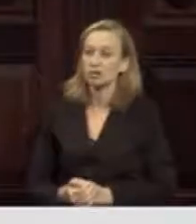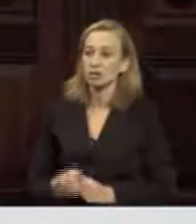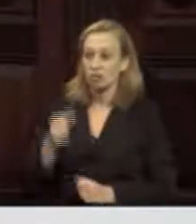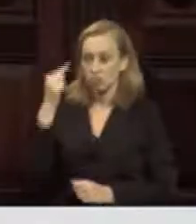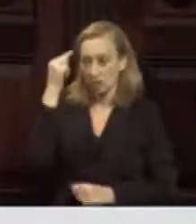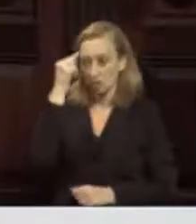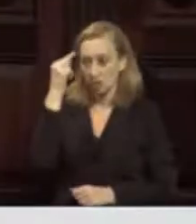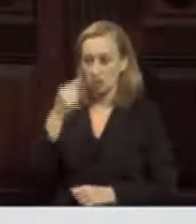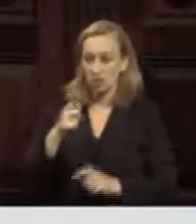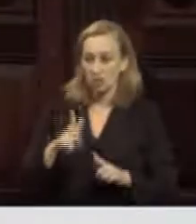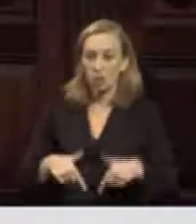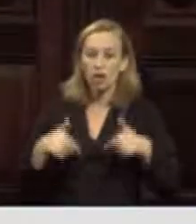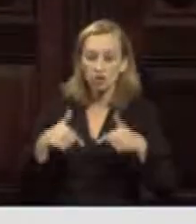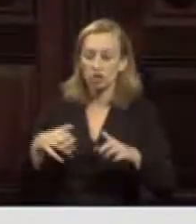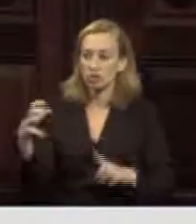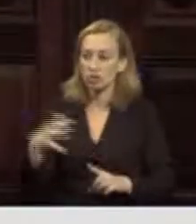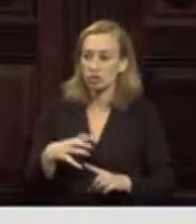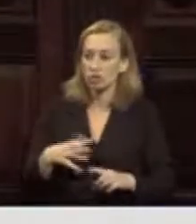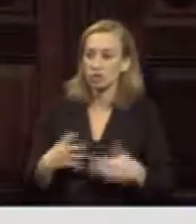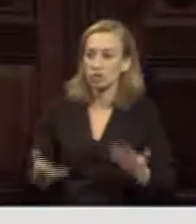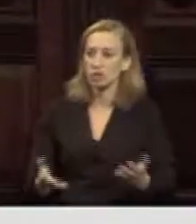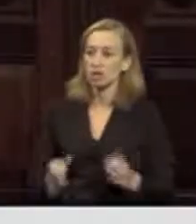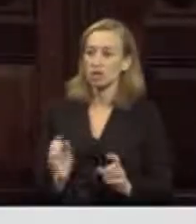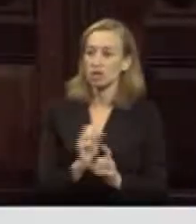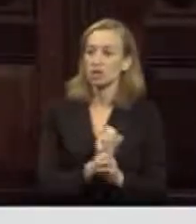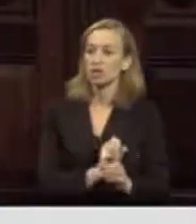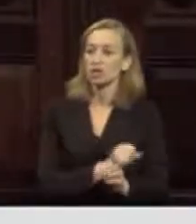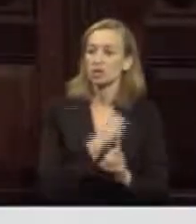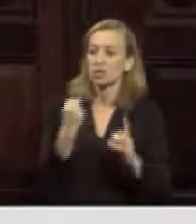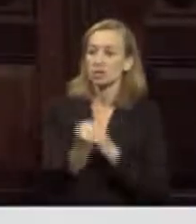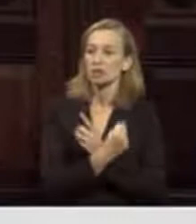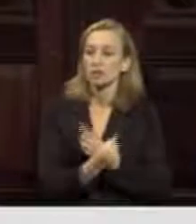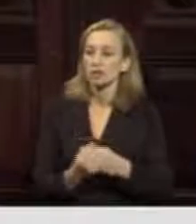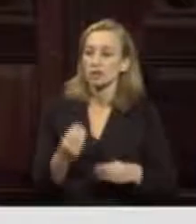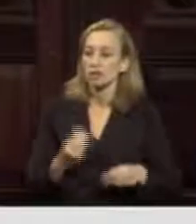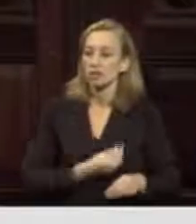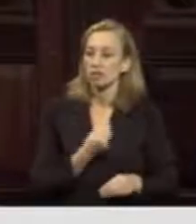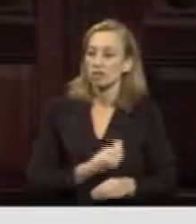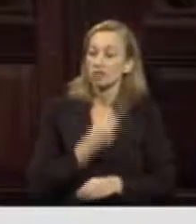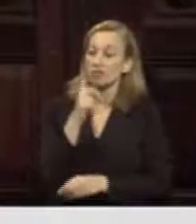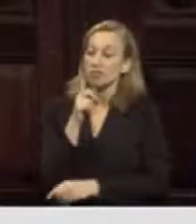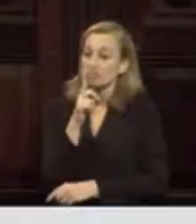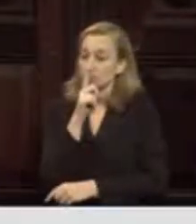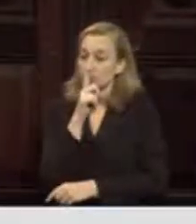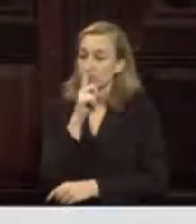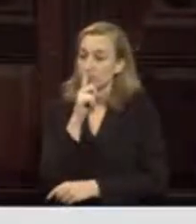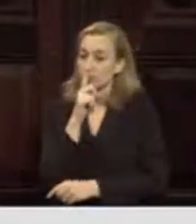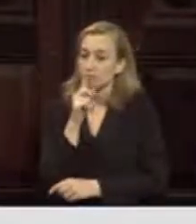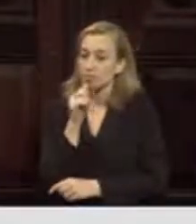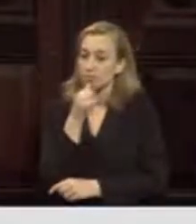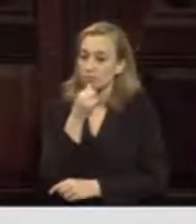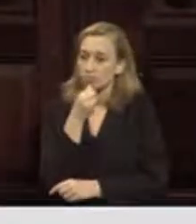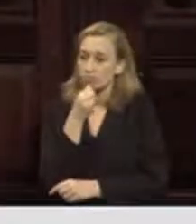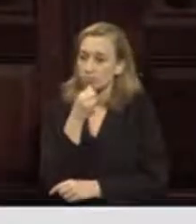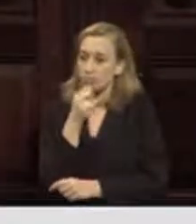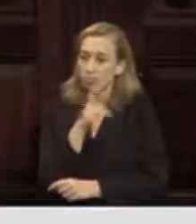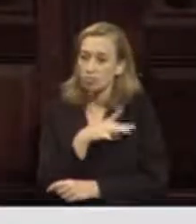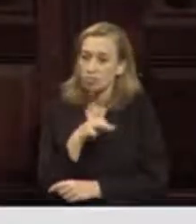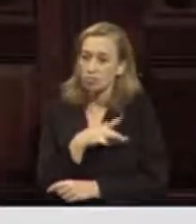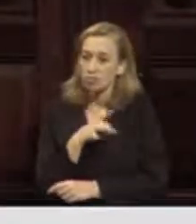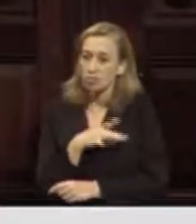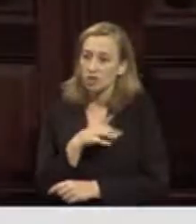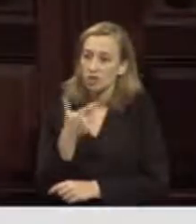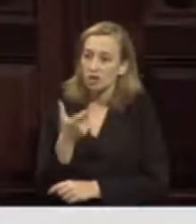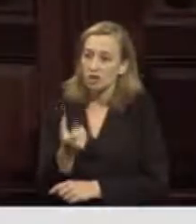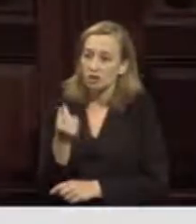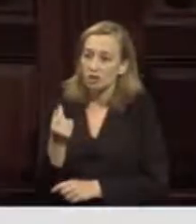poder paralelo, que é o drama de uma sociedade que vive acuada, com medo, e que às 20 horas não tem